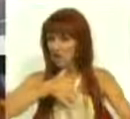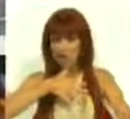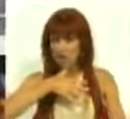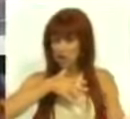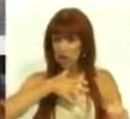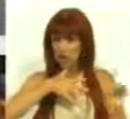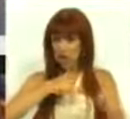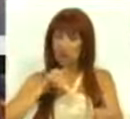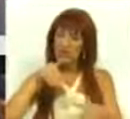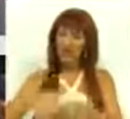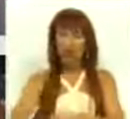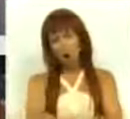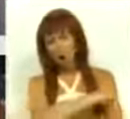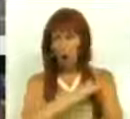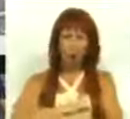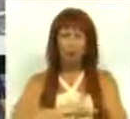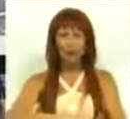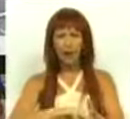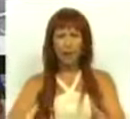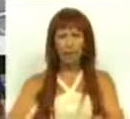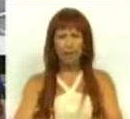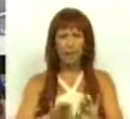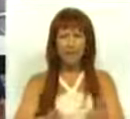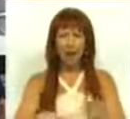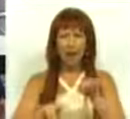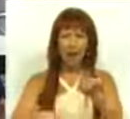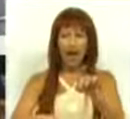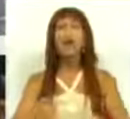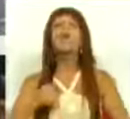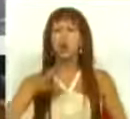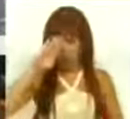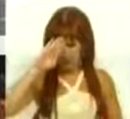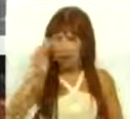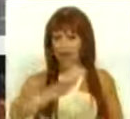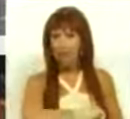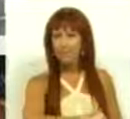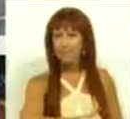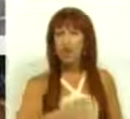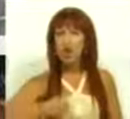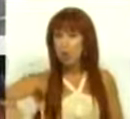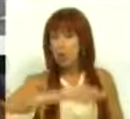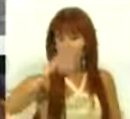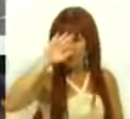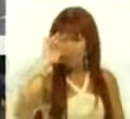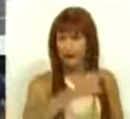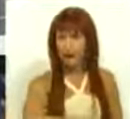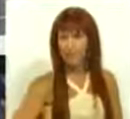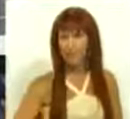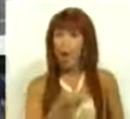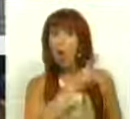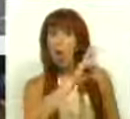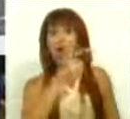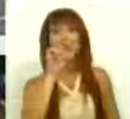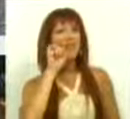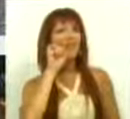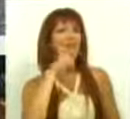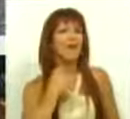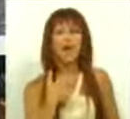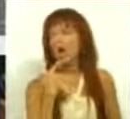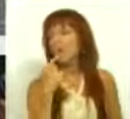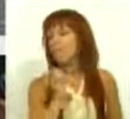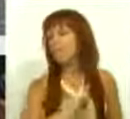explica para votar contra reformas desta natureza. Eu sei e sabemos todos que aqueles que defendem